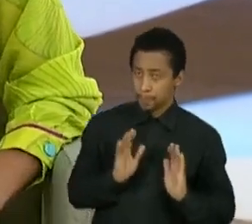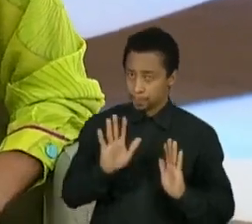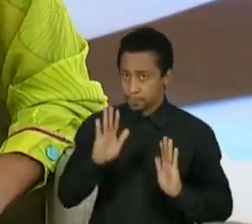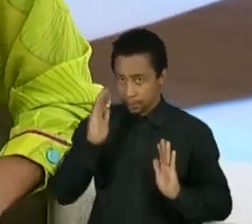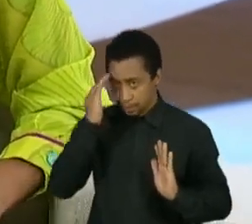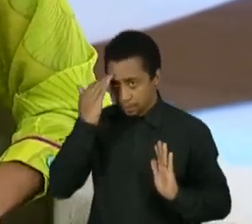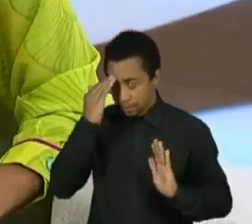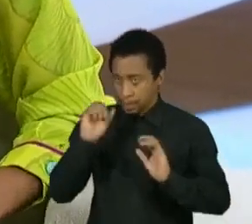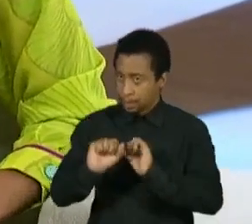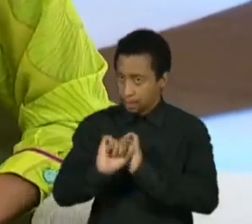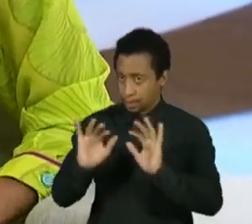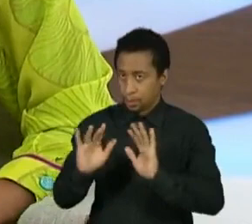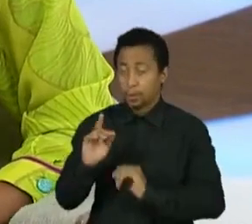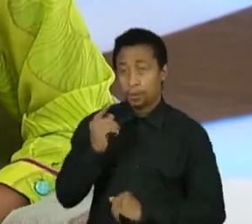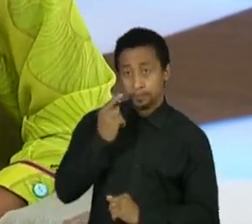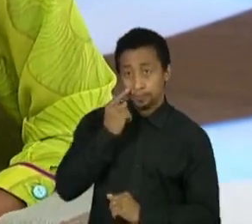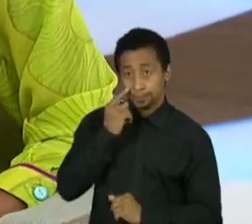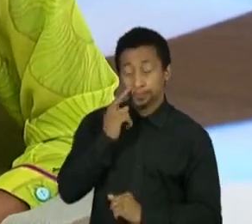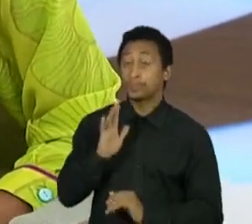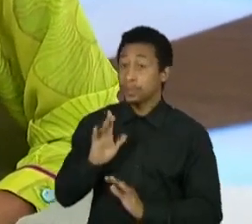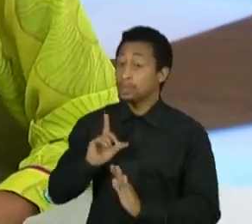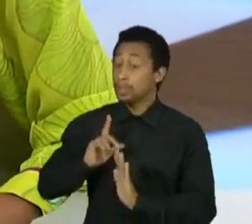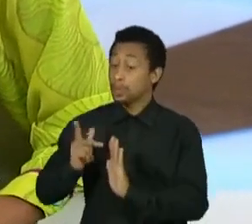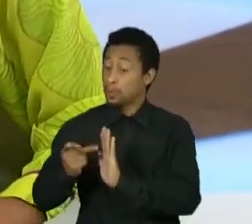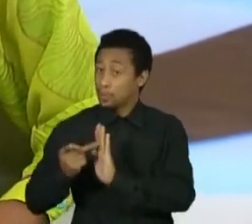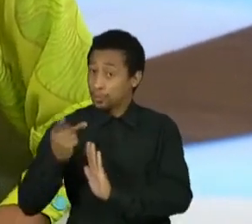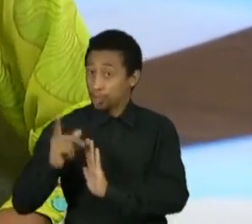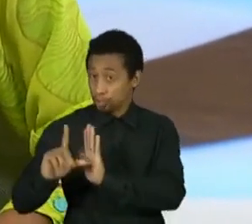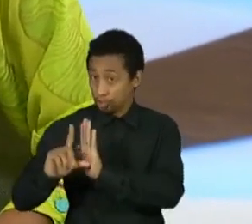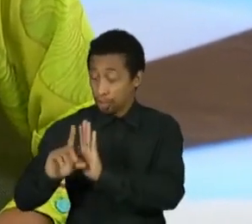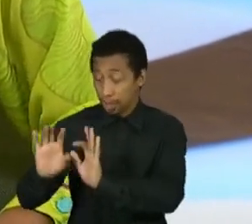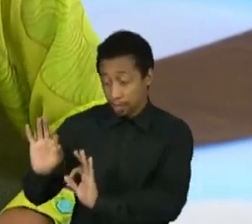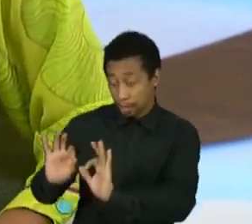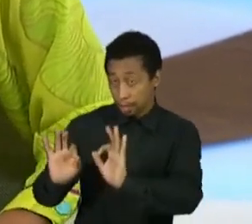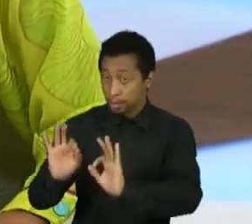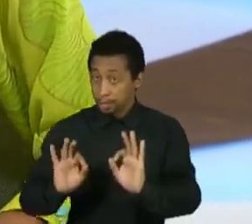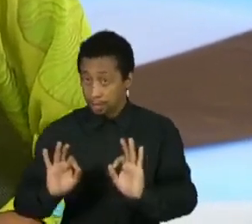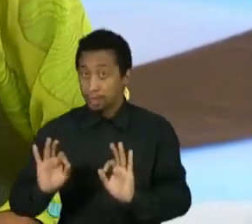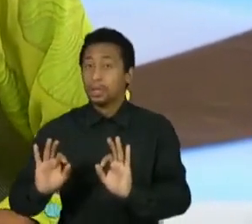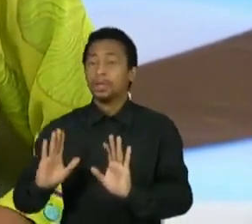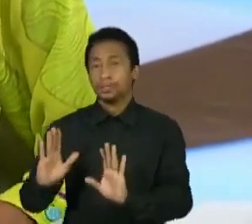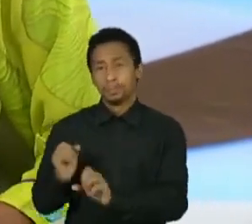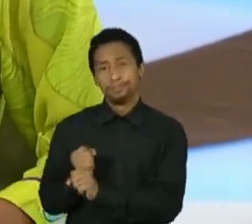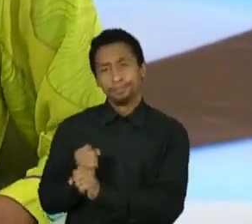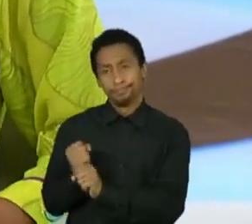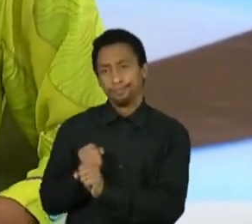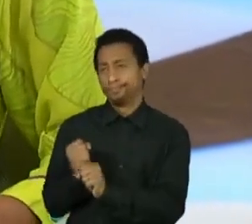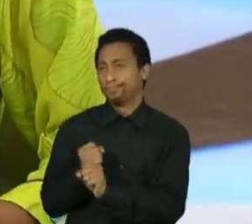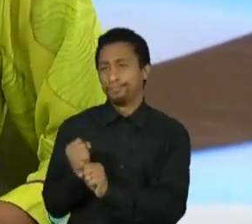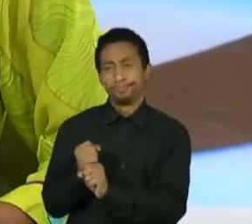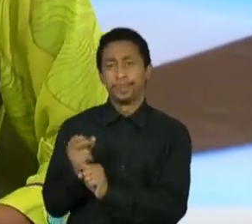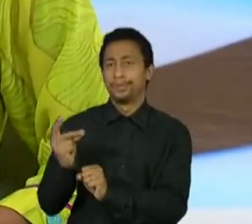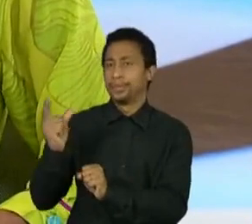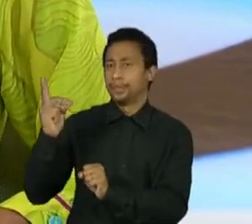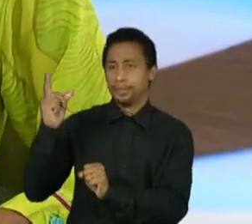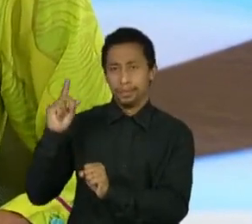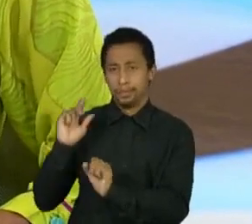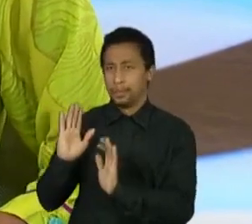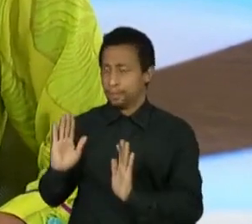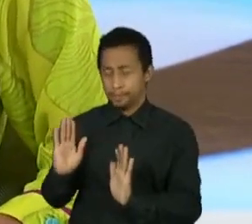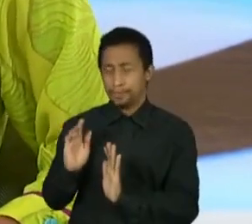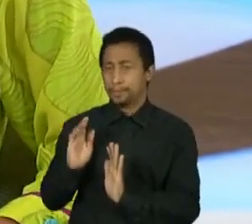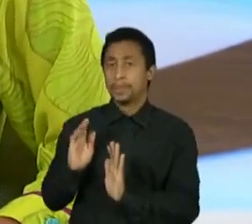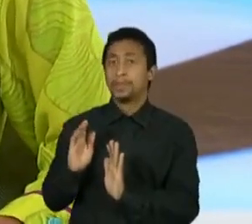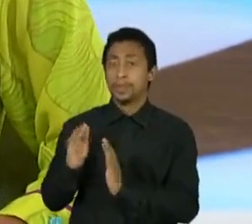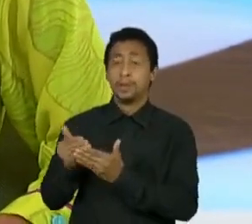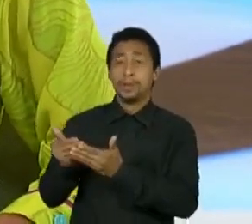Existe um projeto político em curso, né, há muitos anos, mas eu acho que existe esse projeto, na verdade, ele é legitimado